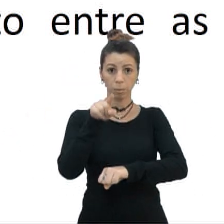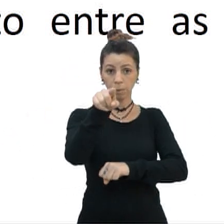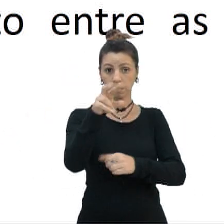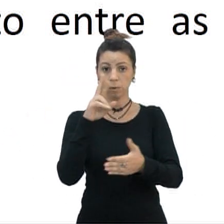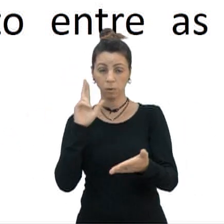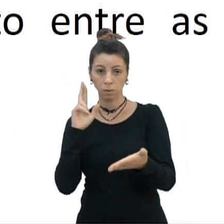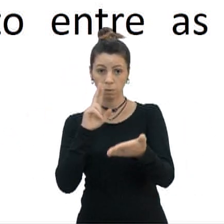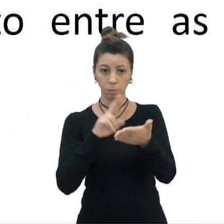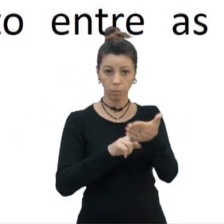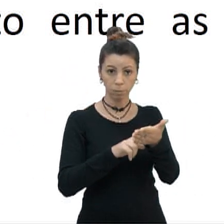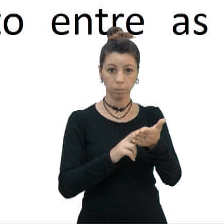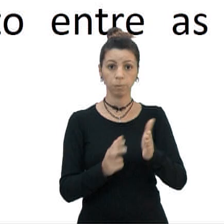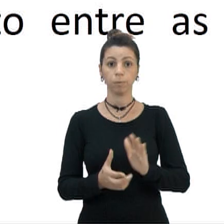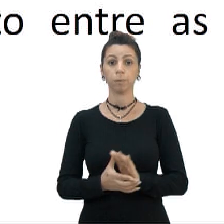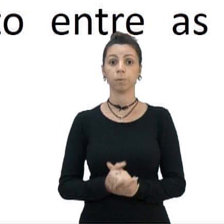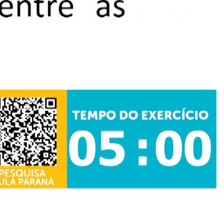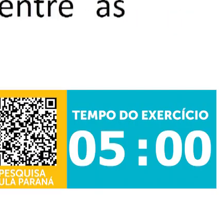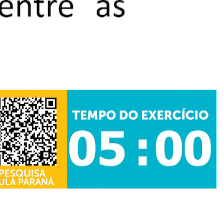questão.